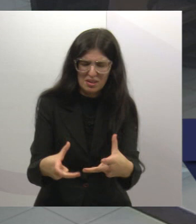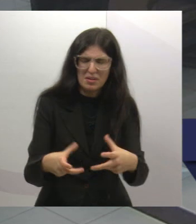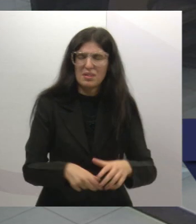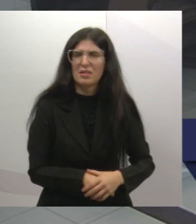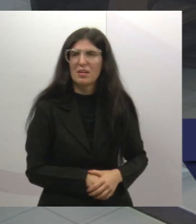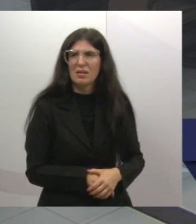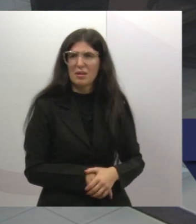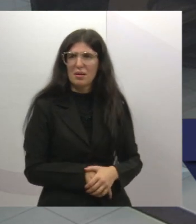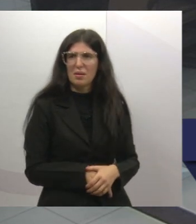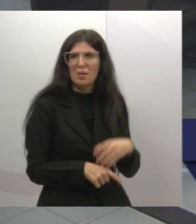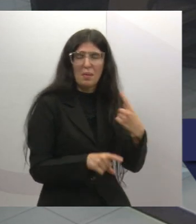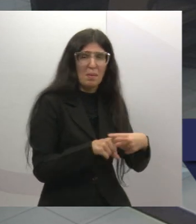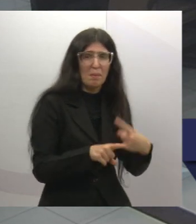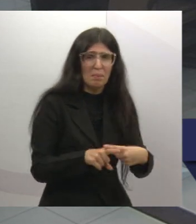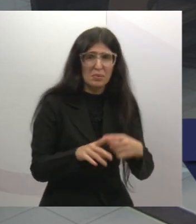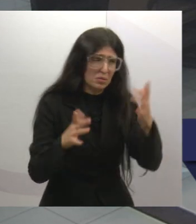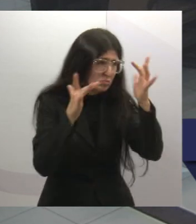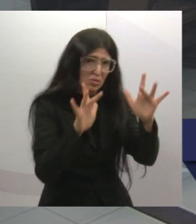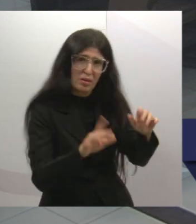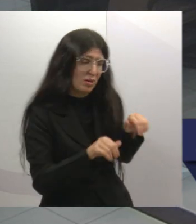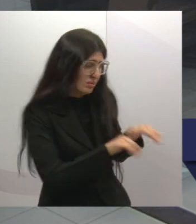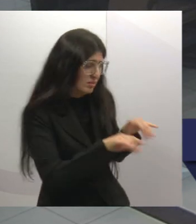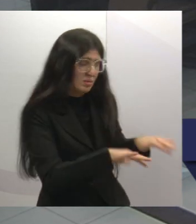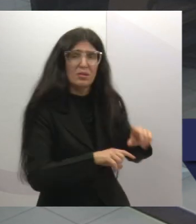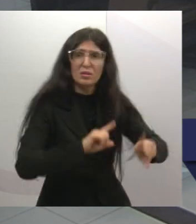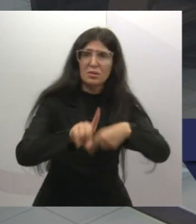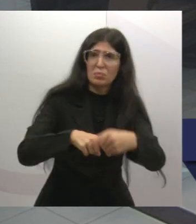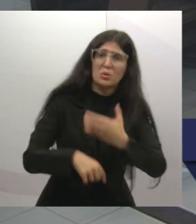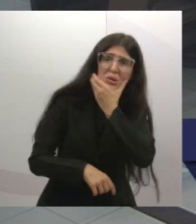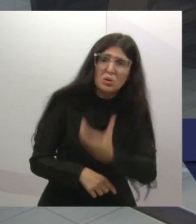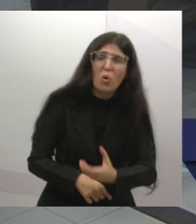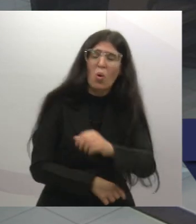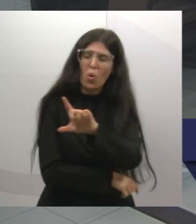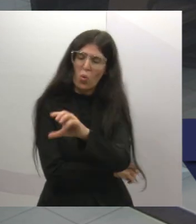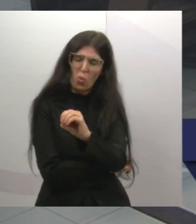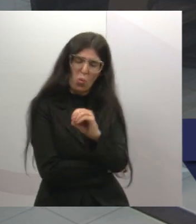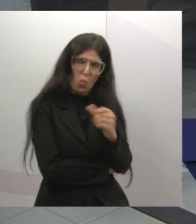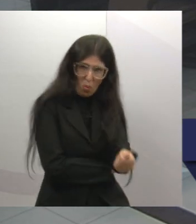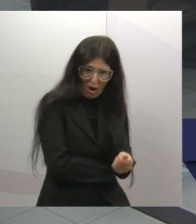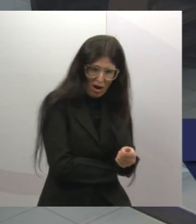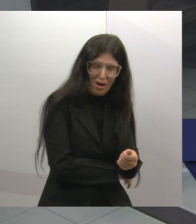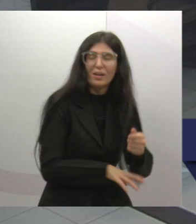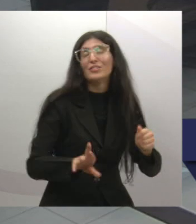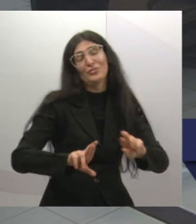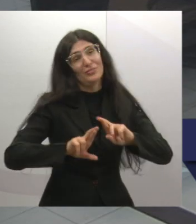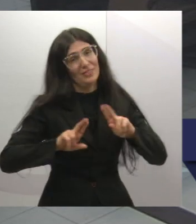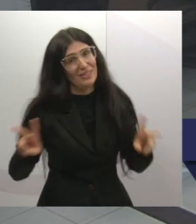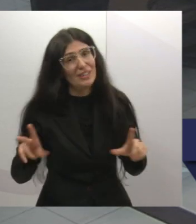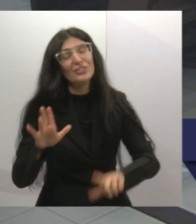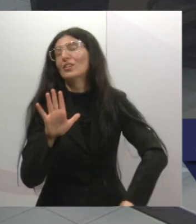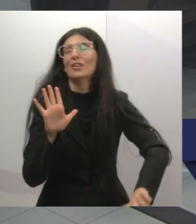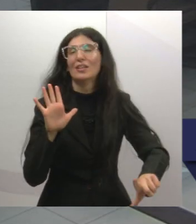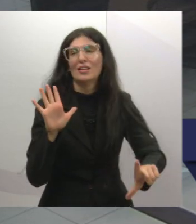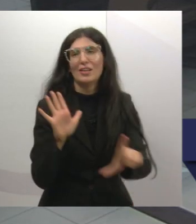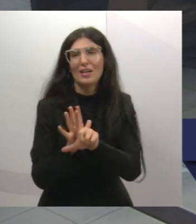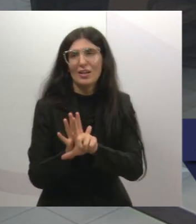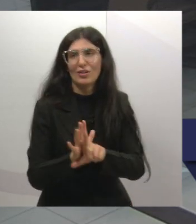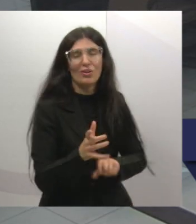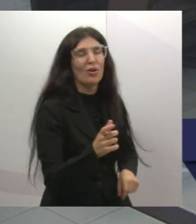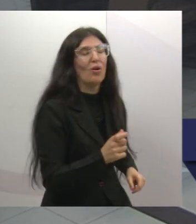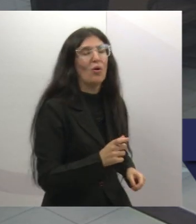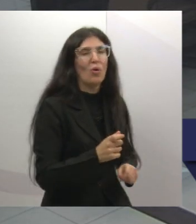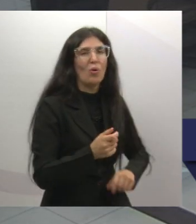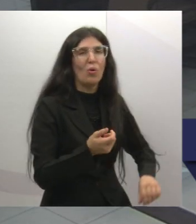área essa aqui. Vocês aprovam em setembro e depois em dezembro aprovam a LOA. Da LDO para a LOA, vocês aqui discutindo